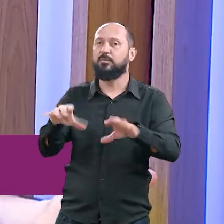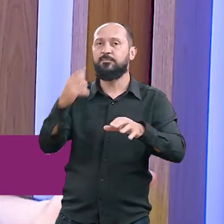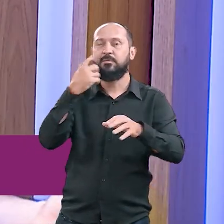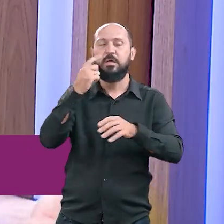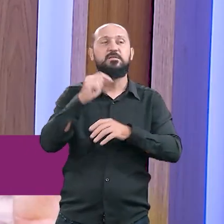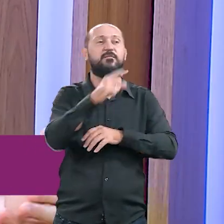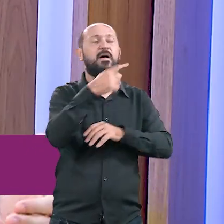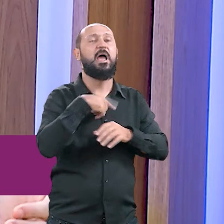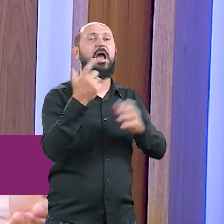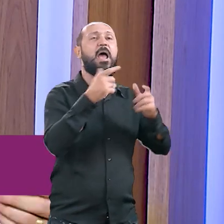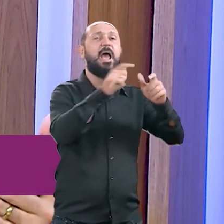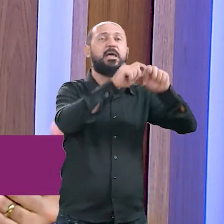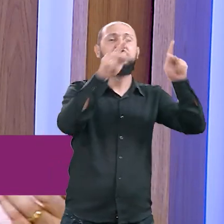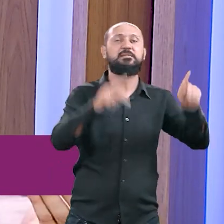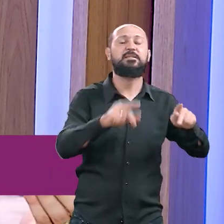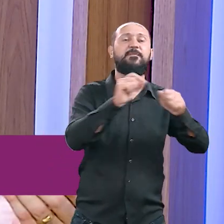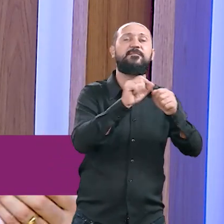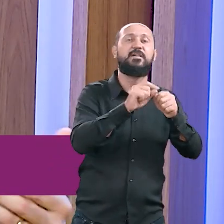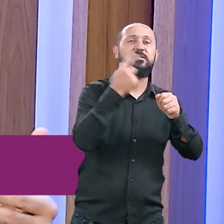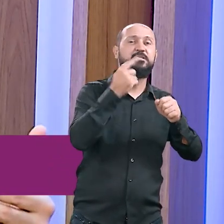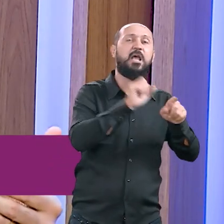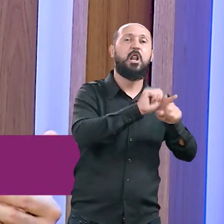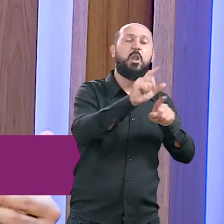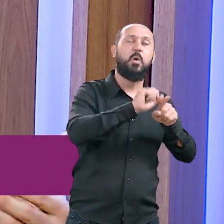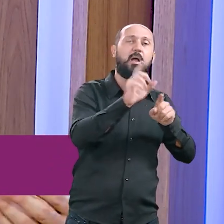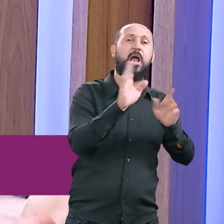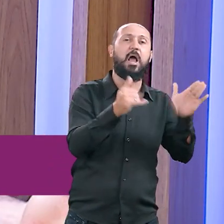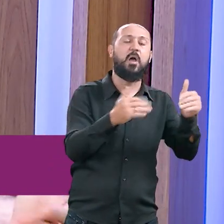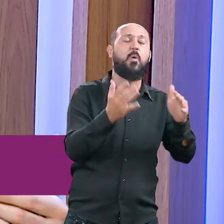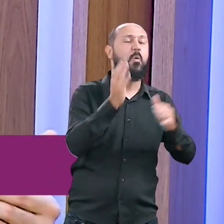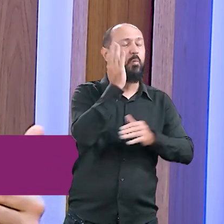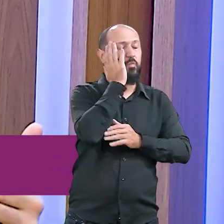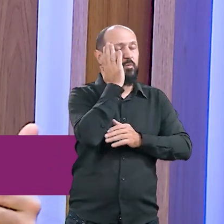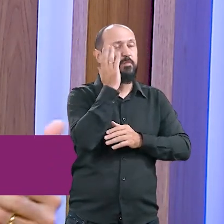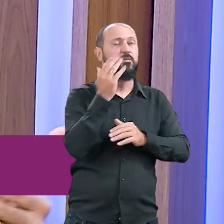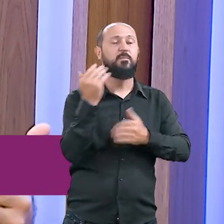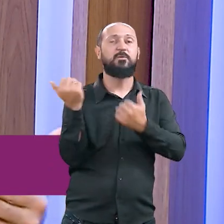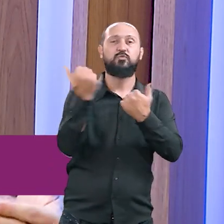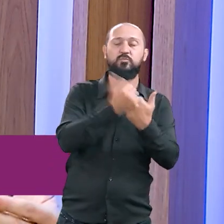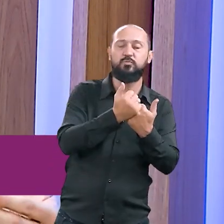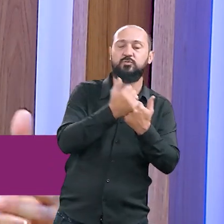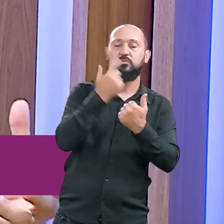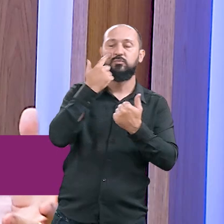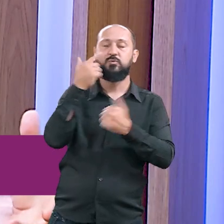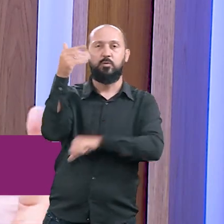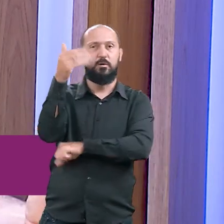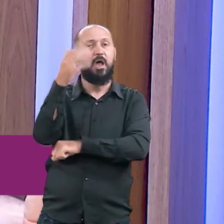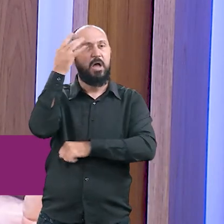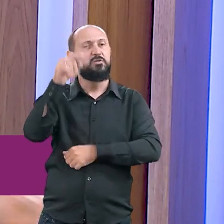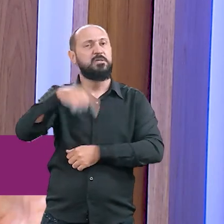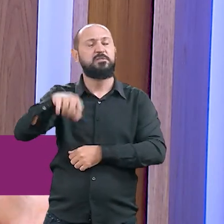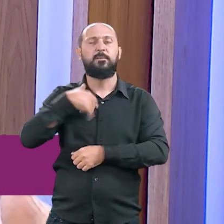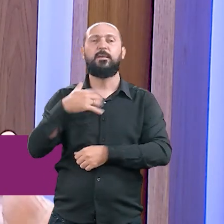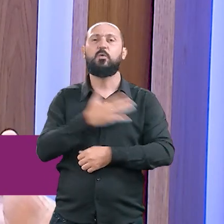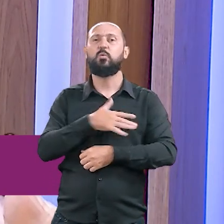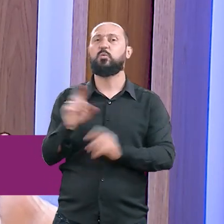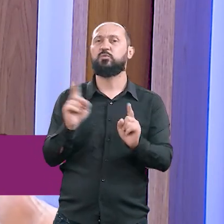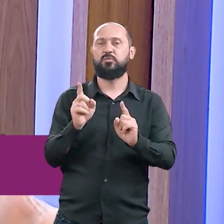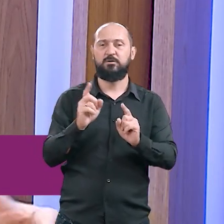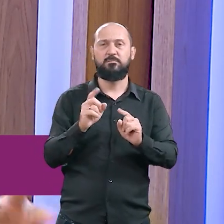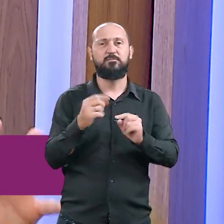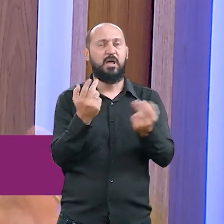foi a chegada do Uber, né, uma nova plataforma de tecnologia, muita gente achou que teve uma melhora significativa nos serviços, você deixou